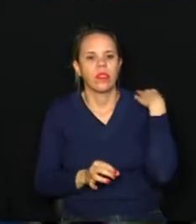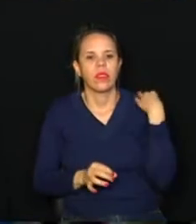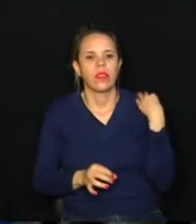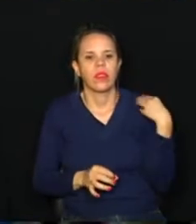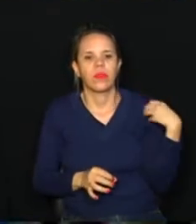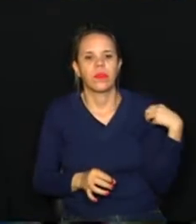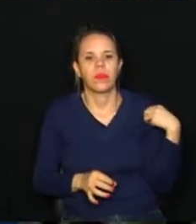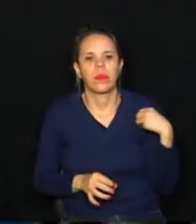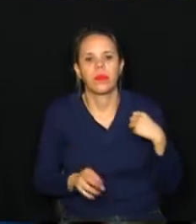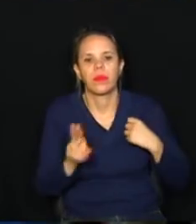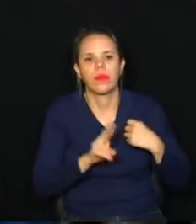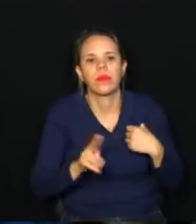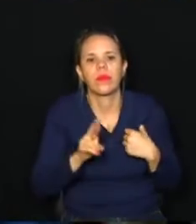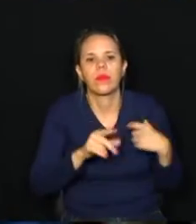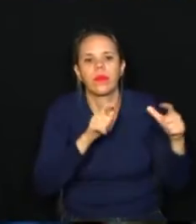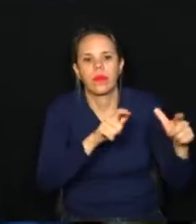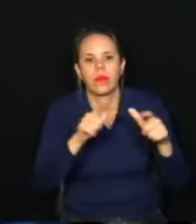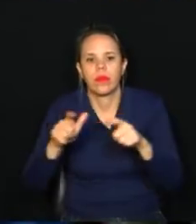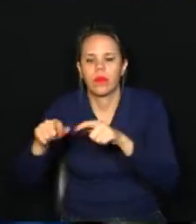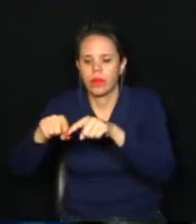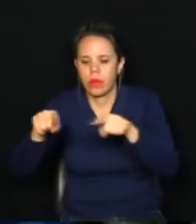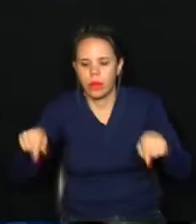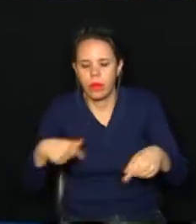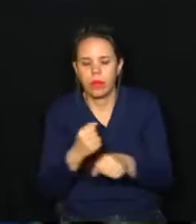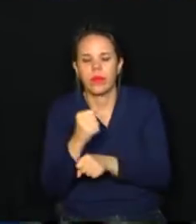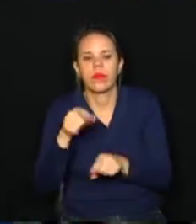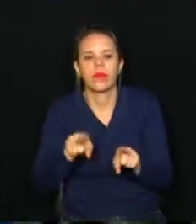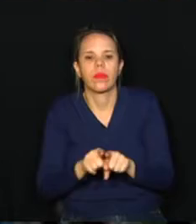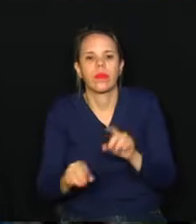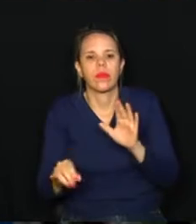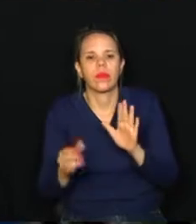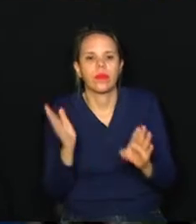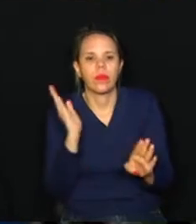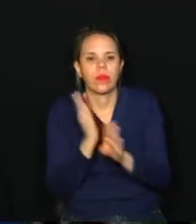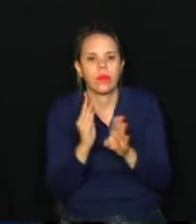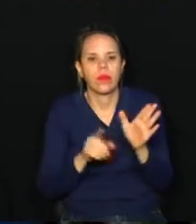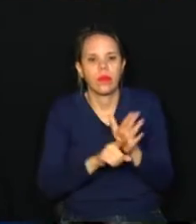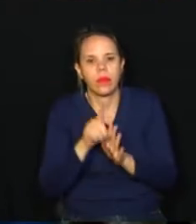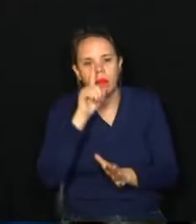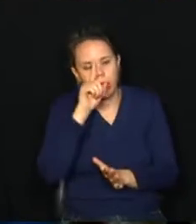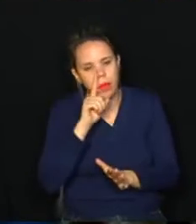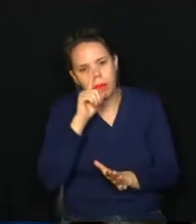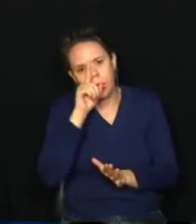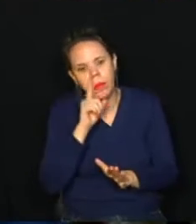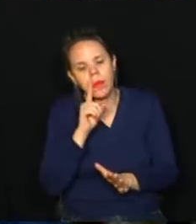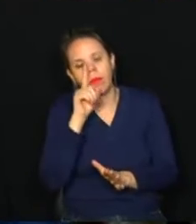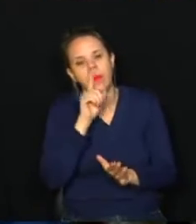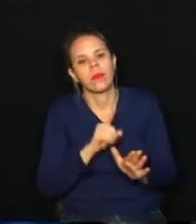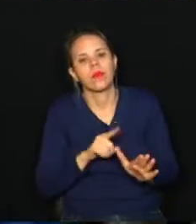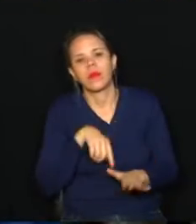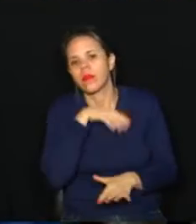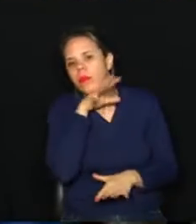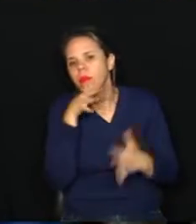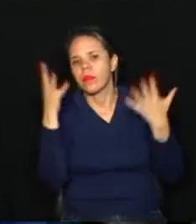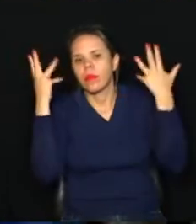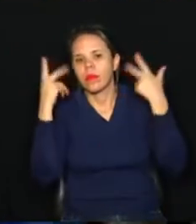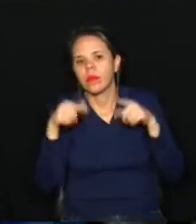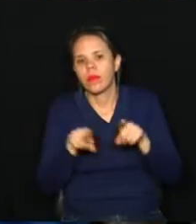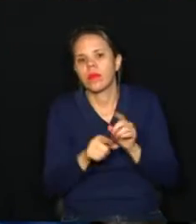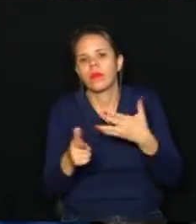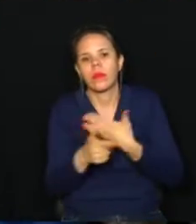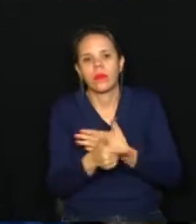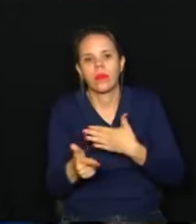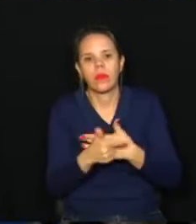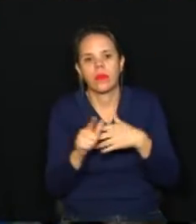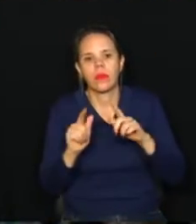territorial, uso e ocupação do solo e na identificação de riscos geológicos. O papel dos institutos